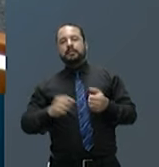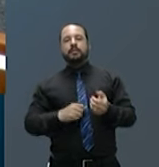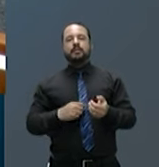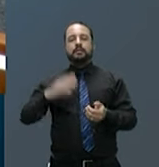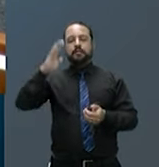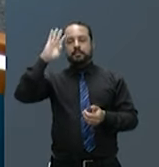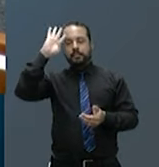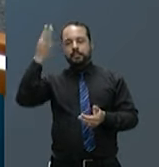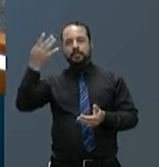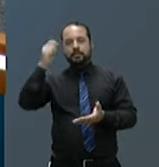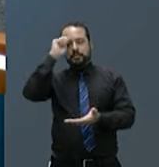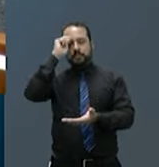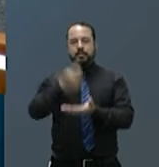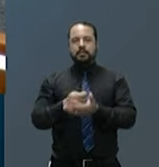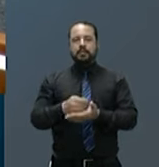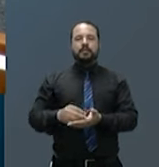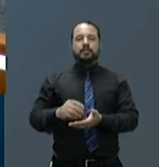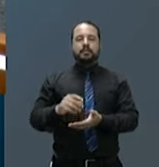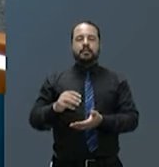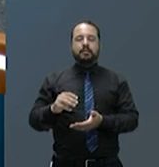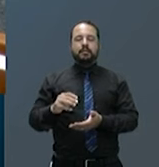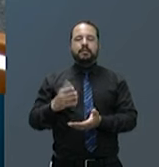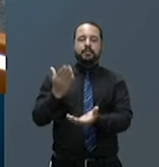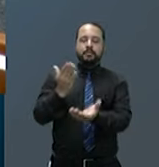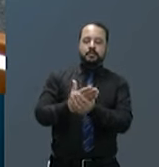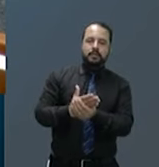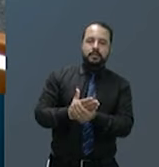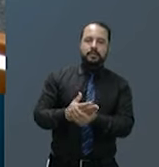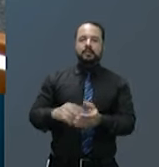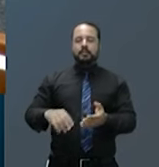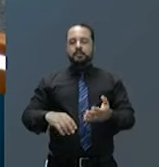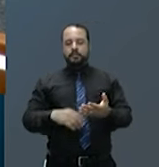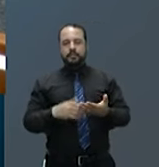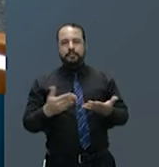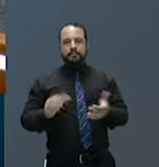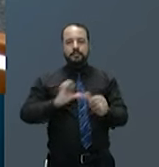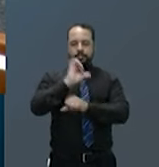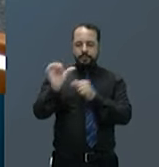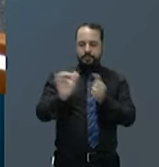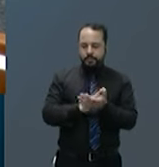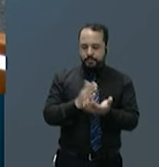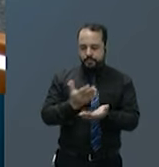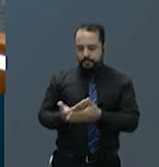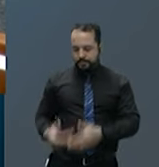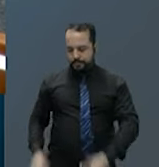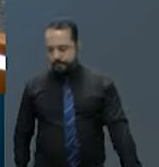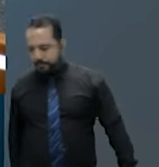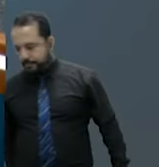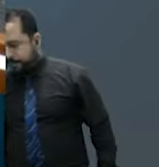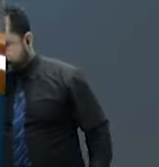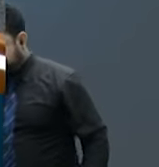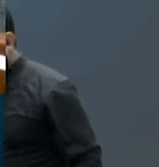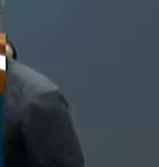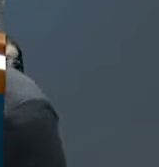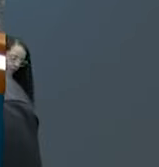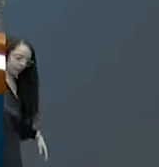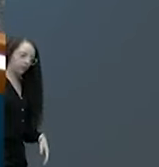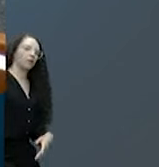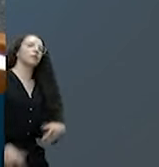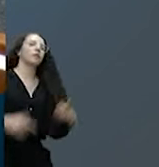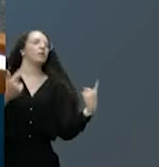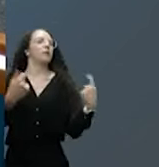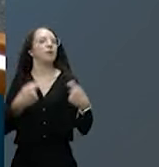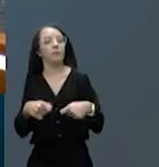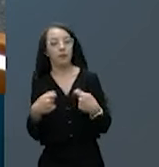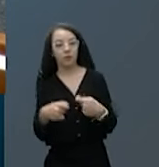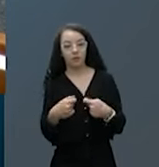em precedente qualificado. E a partir daqui vem a nossa contribuição. Desde que analisada por meio de decisão fundamentada a